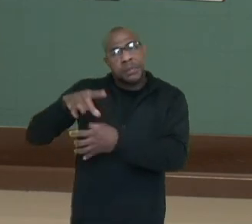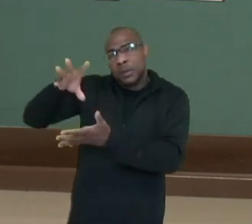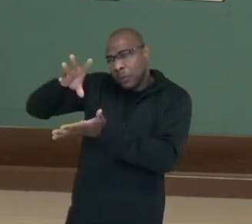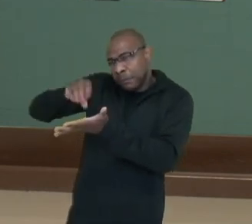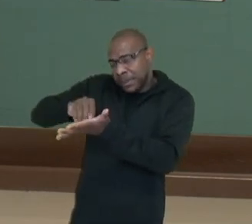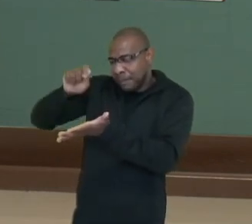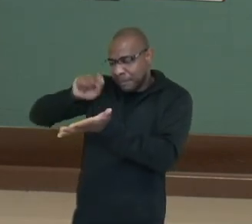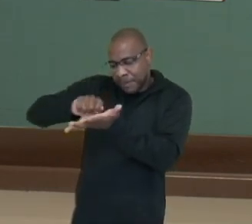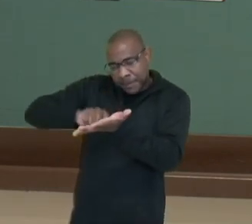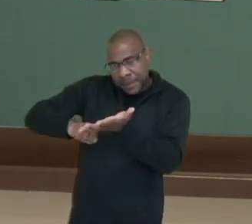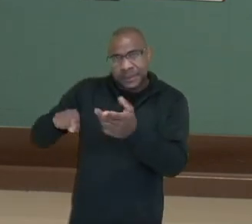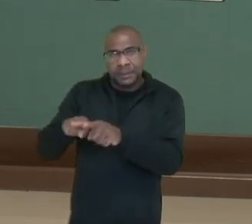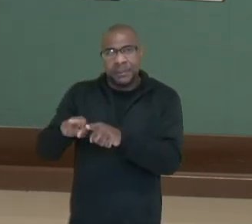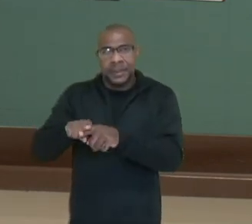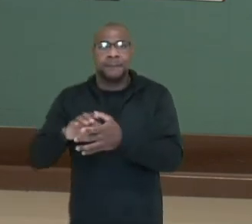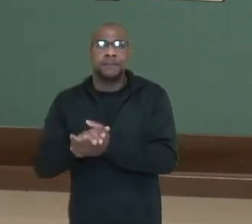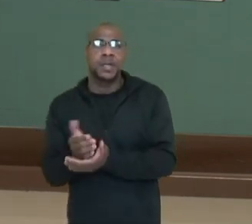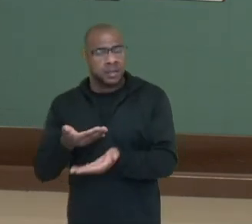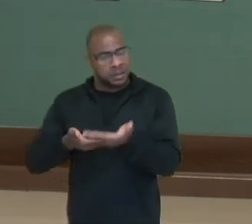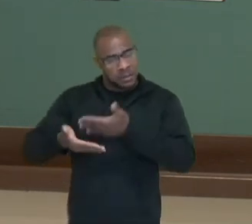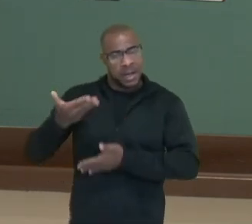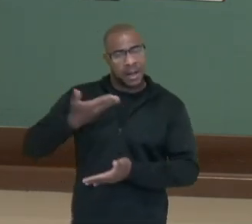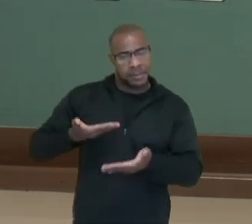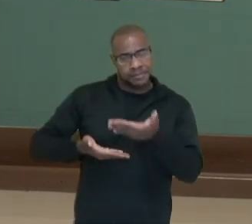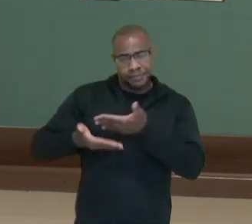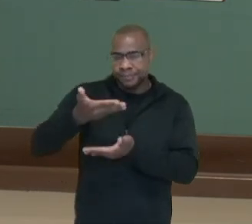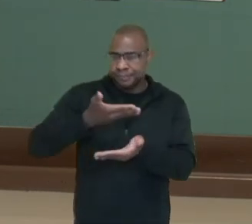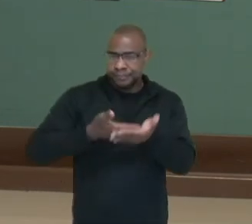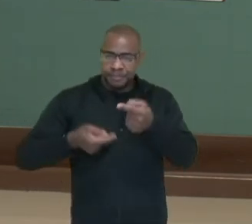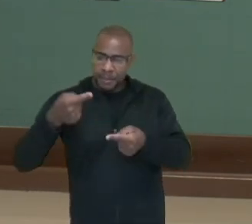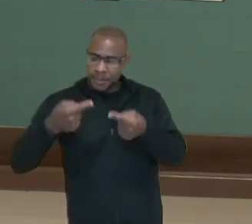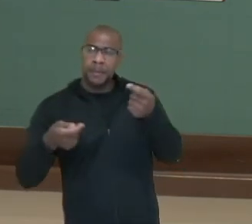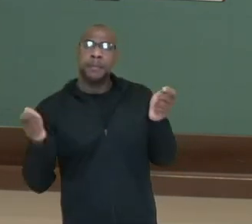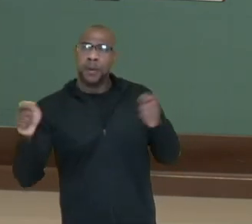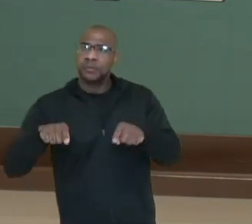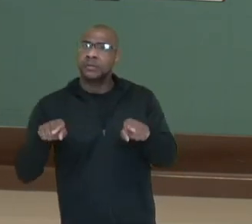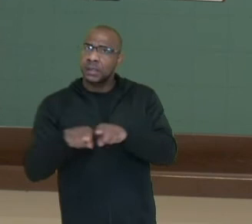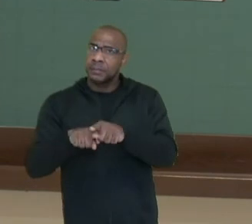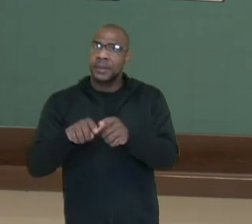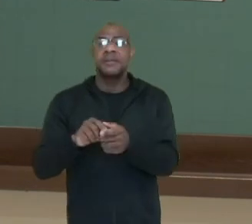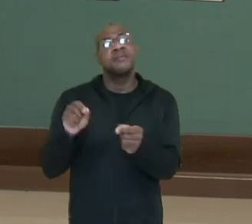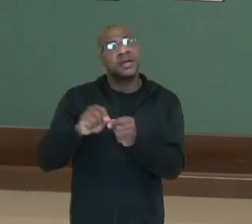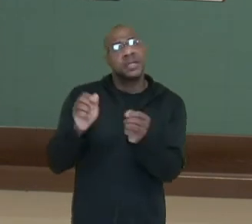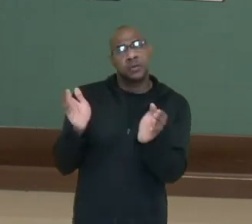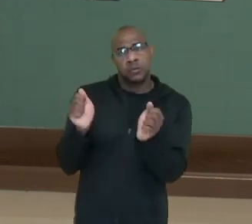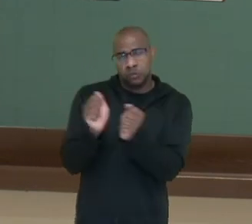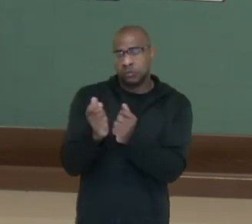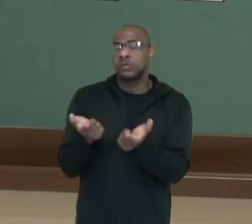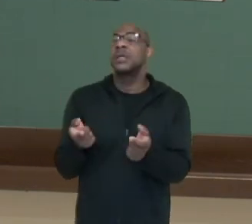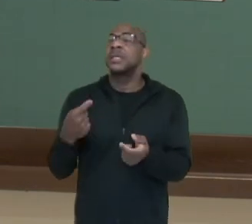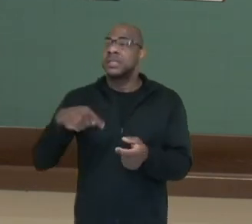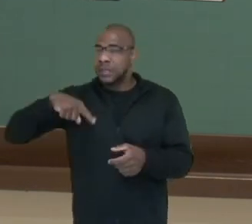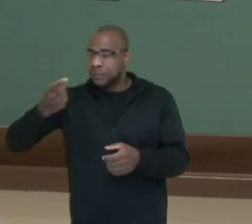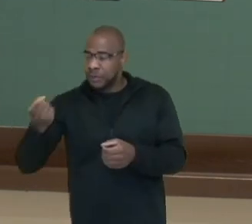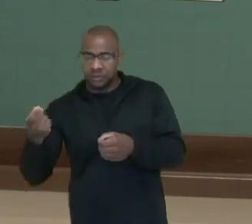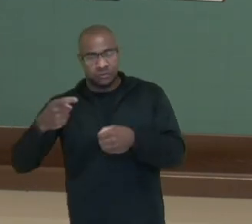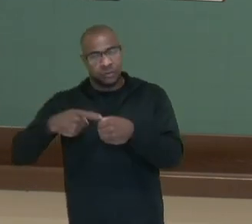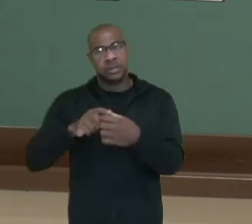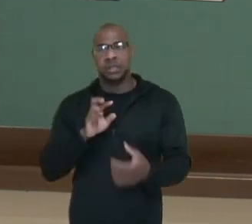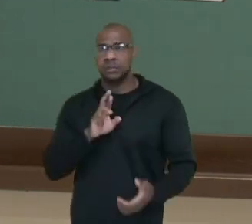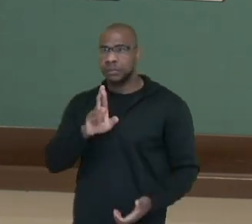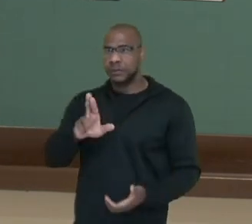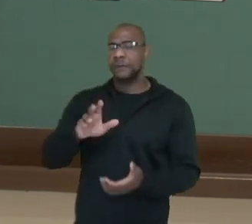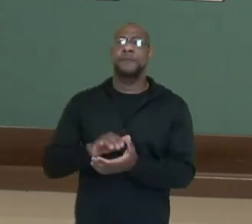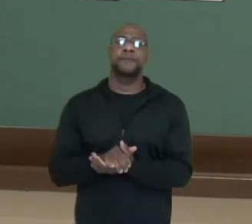quiser já ir socializando e pensando com seus colegas de turma, pode assim fazer e eu retorno daqui a pouquinho para conferirmos juntos. Até